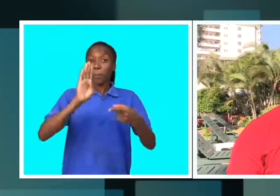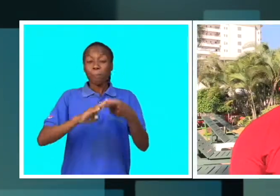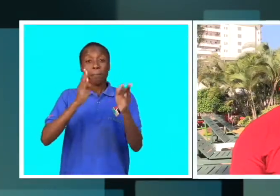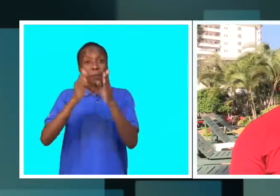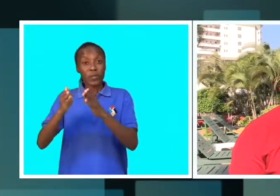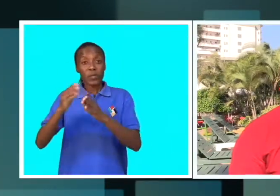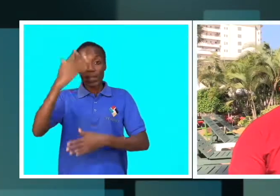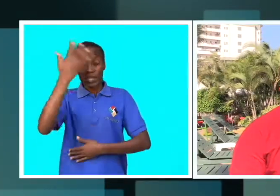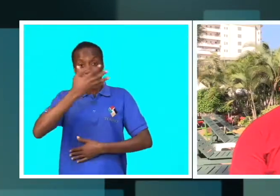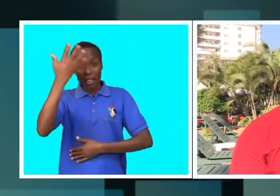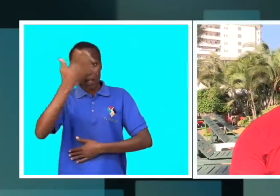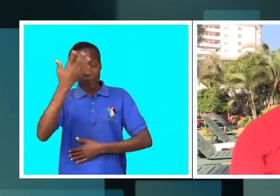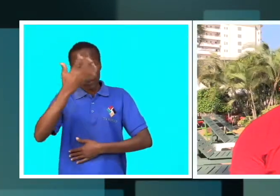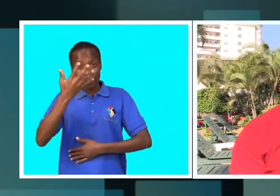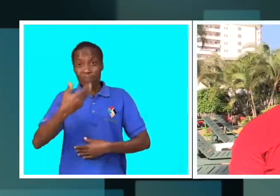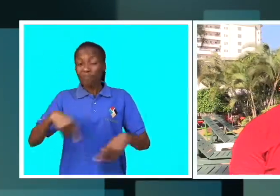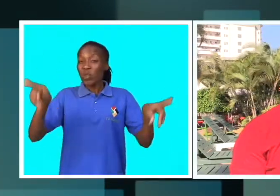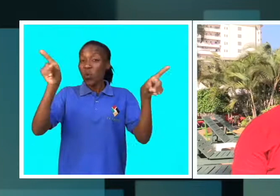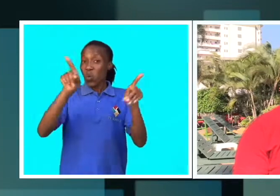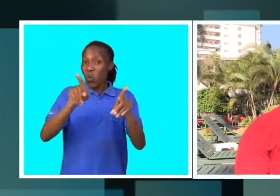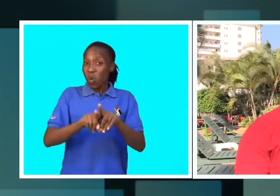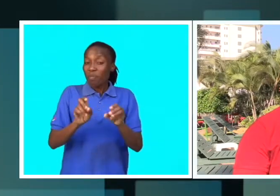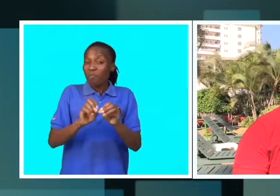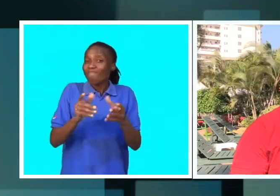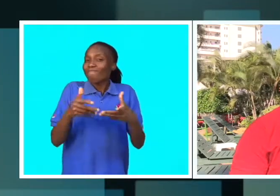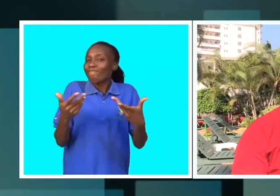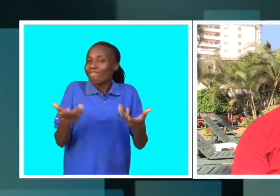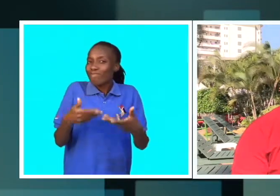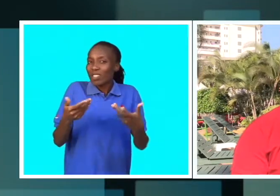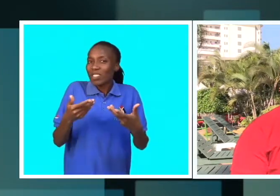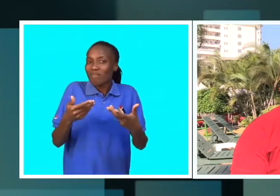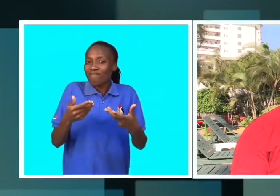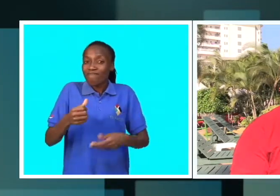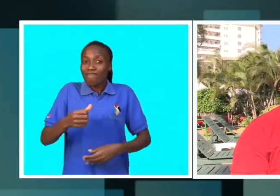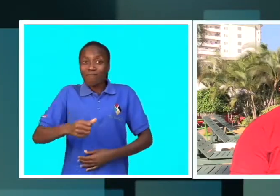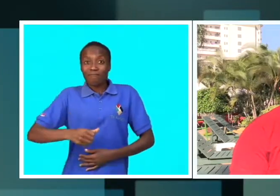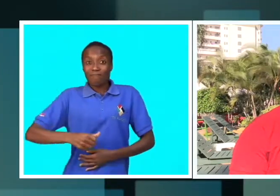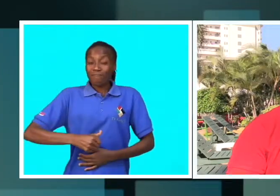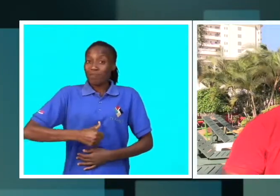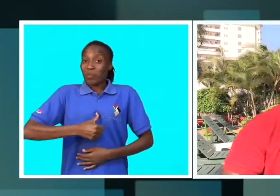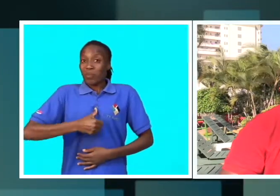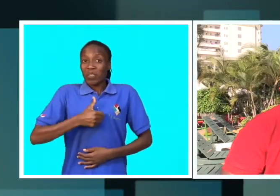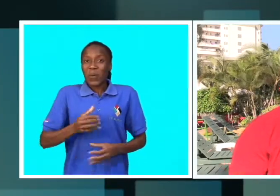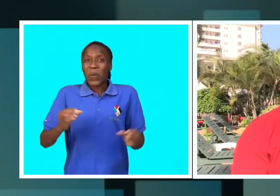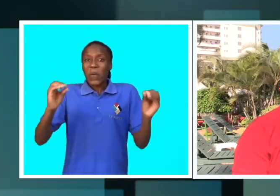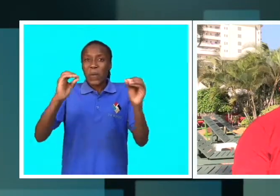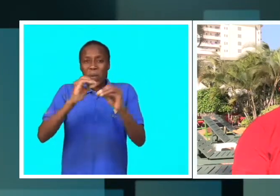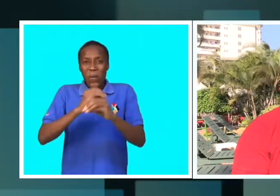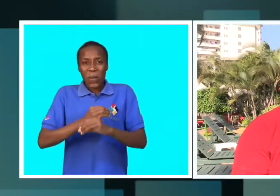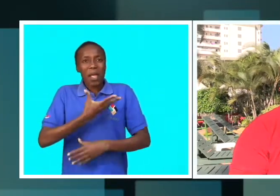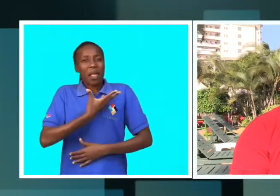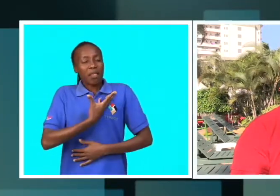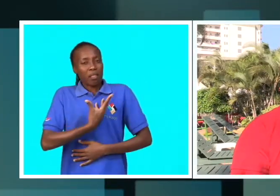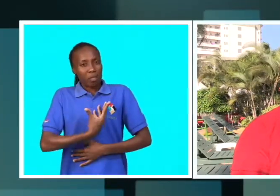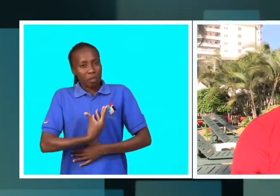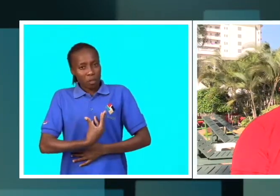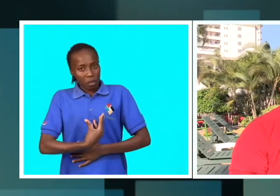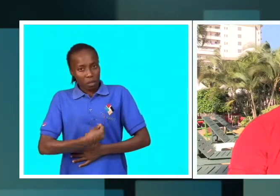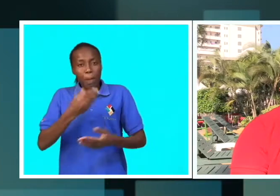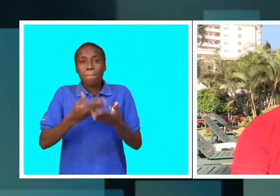Primeiro, para os próprios albinos, cria uma espécie de redução da autoestima e da sua